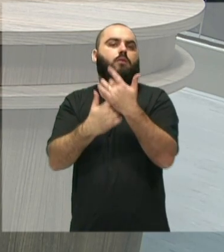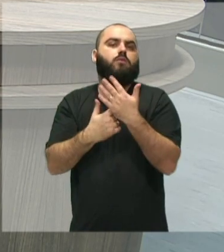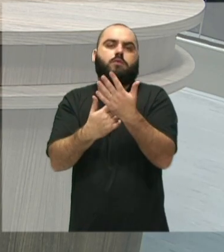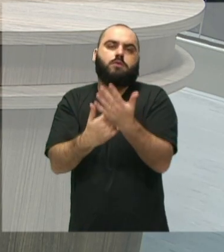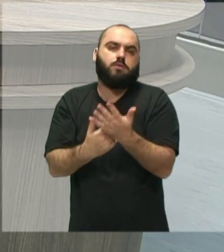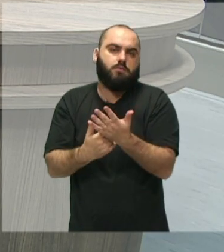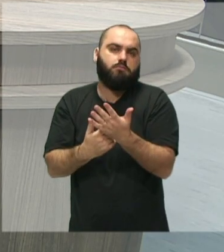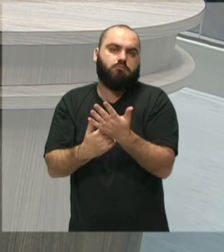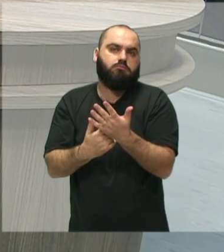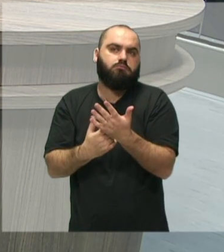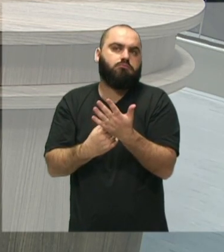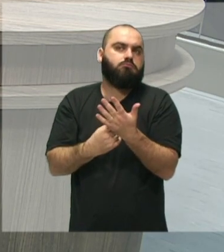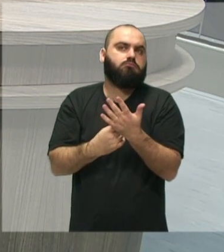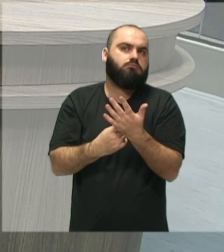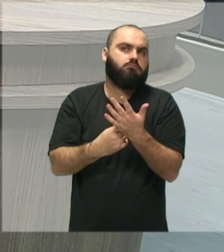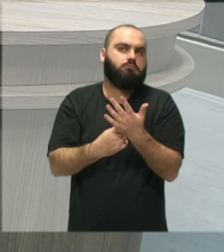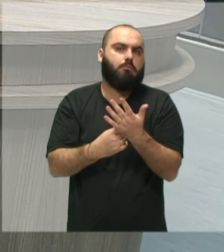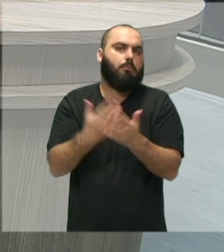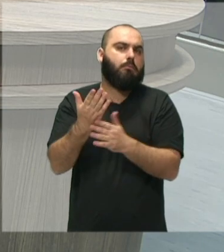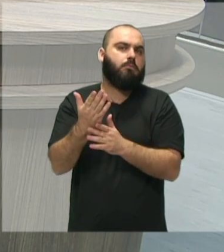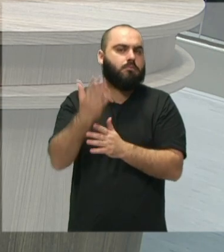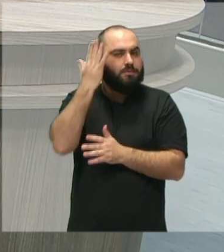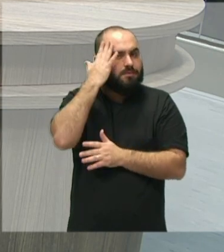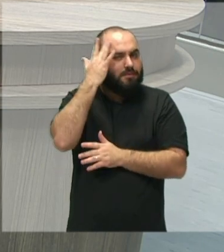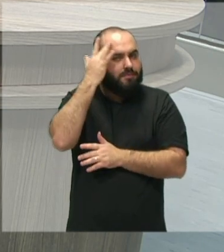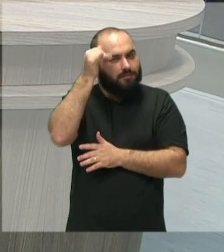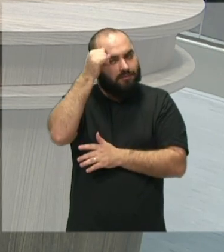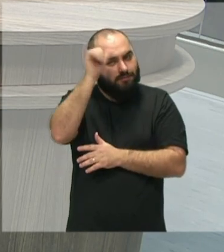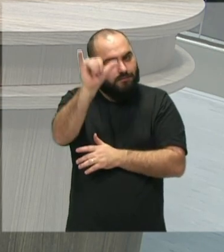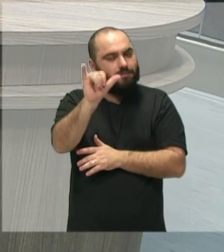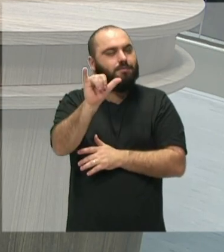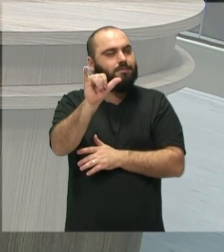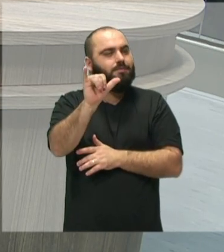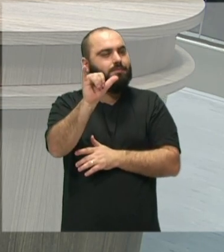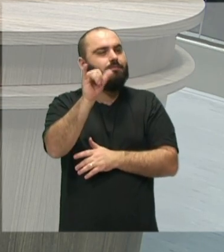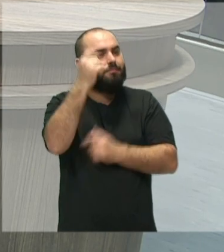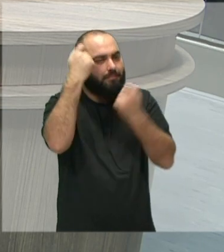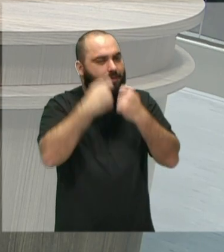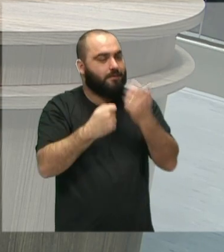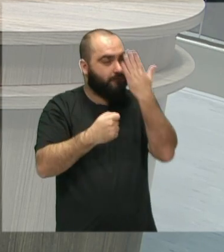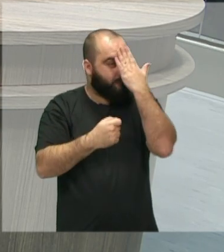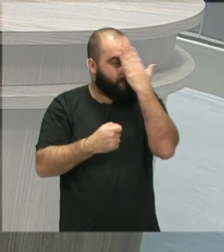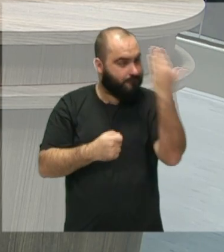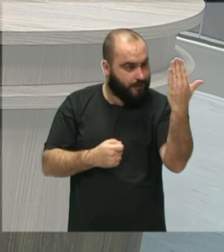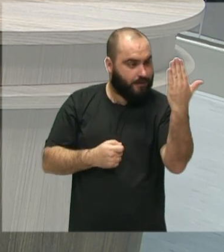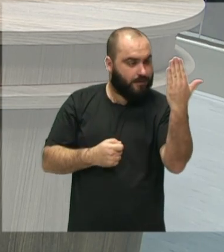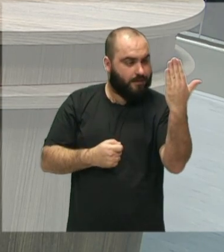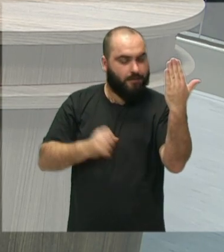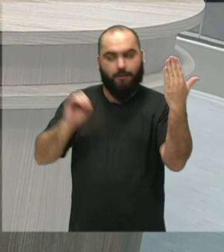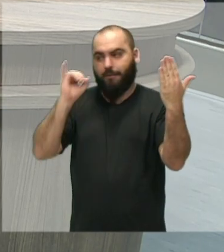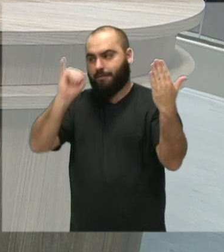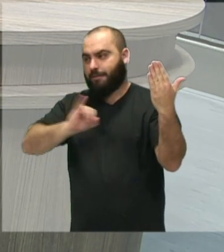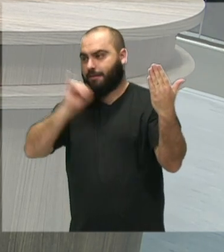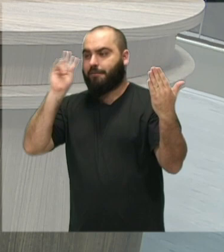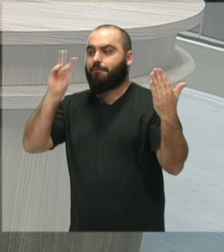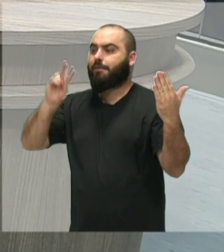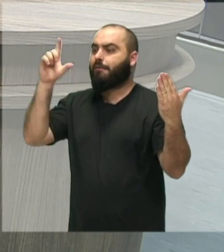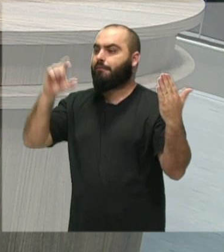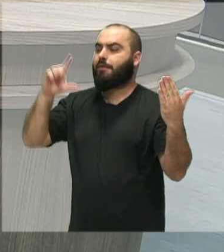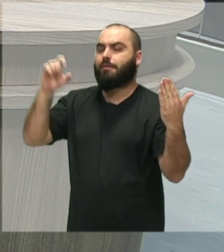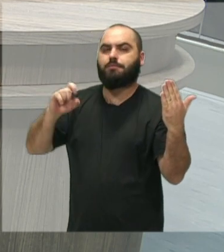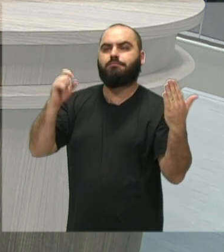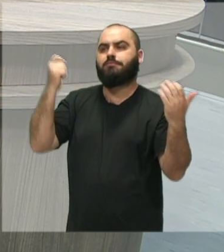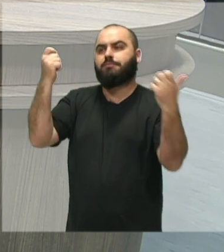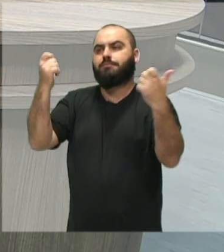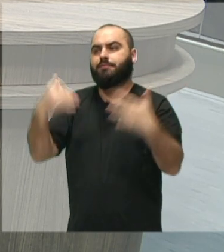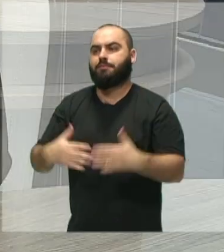que não, digamos assim, que não tire a graça de você ver realmente aquele objeto ali? Sim. Uma grande questão que a gente estuda na